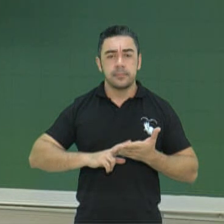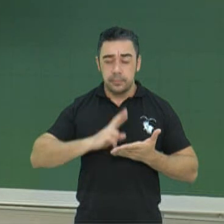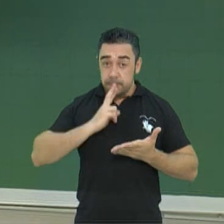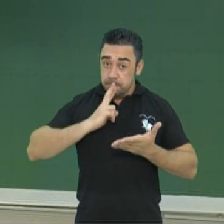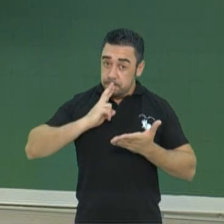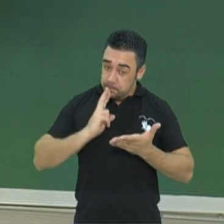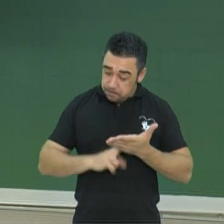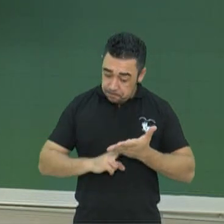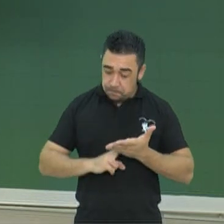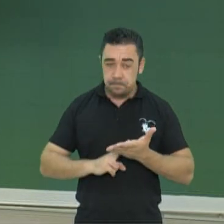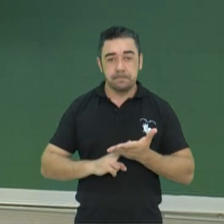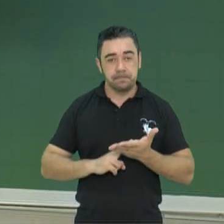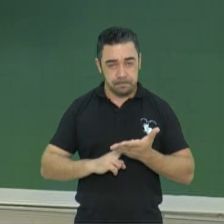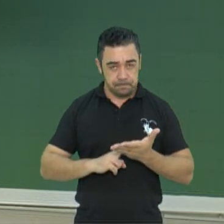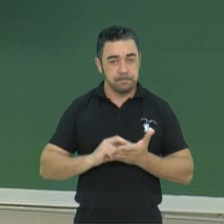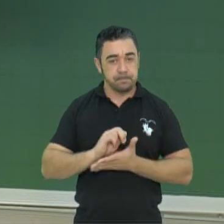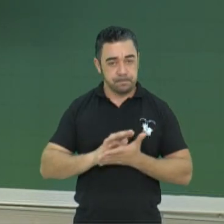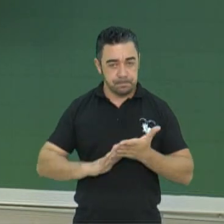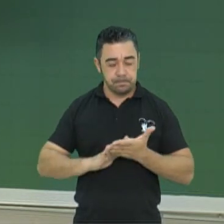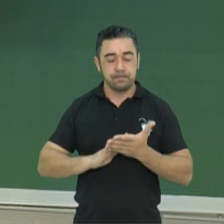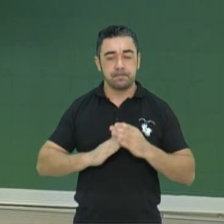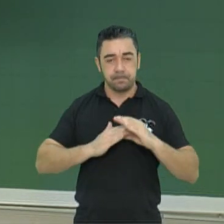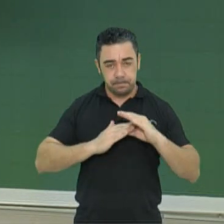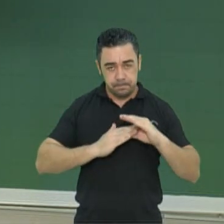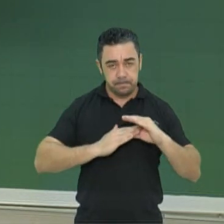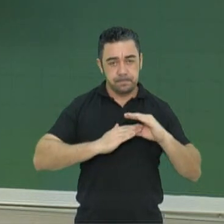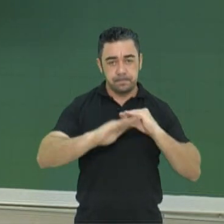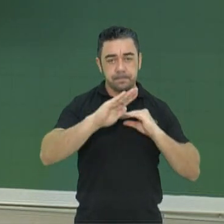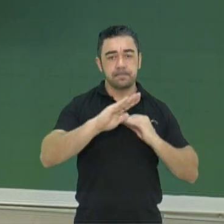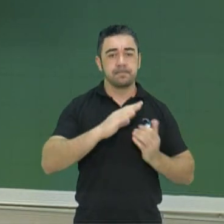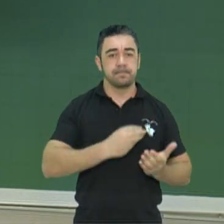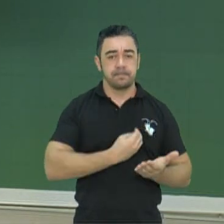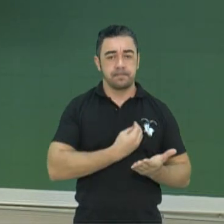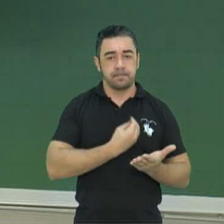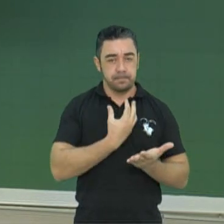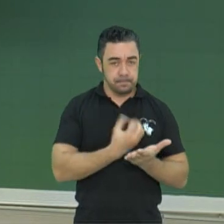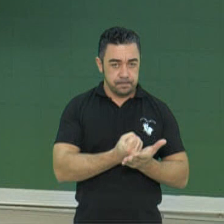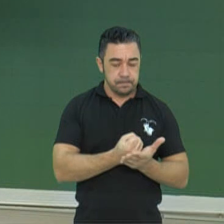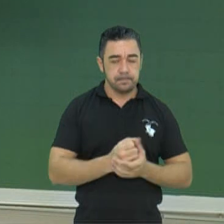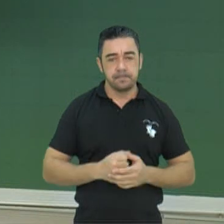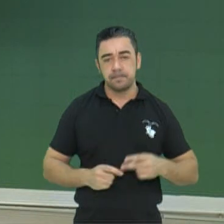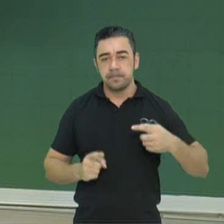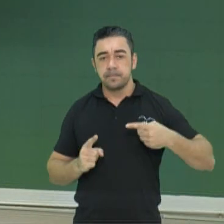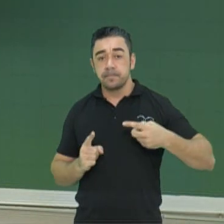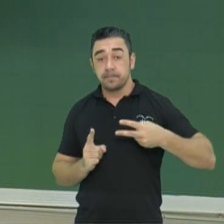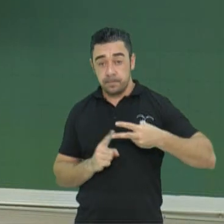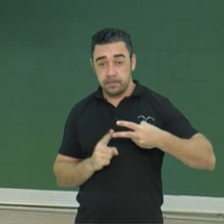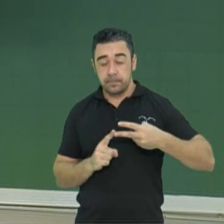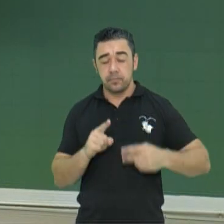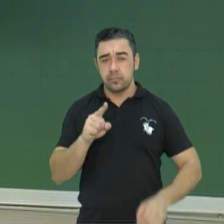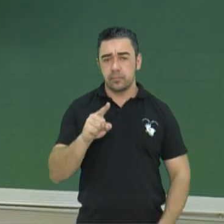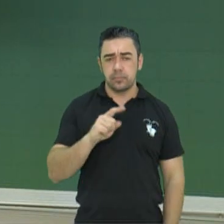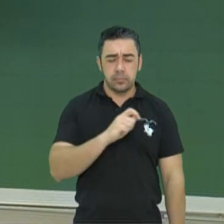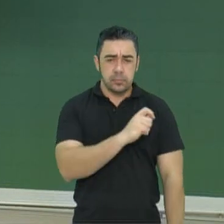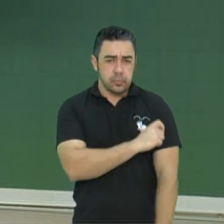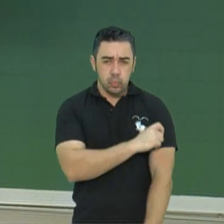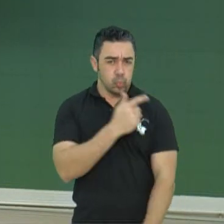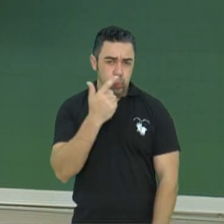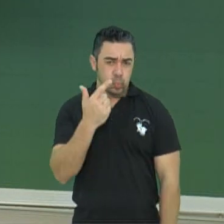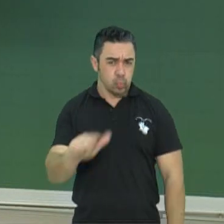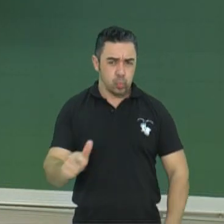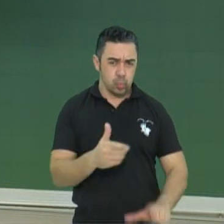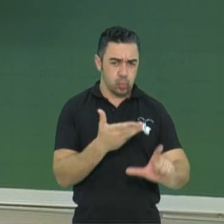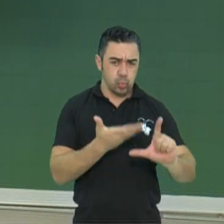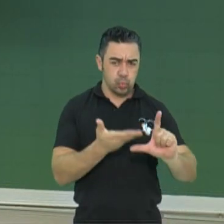Faça a atividade e aí sim valerá como presença. Já você, aluno que não tem acesso às plataformas